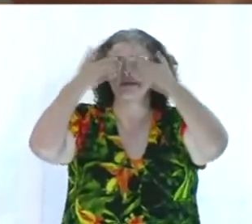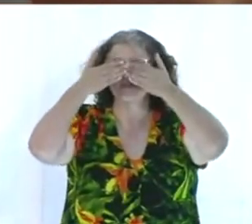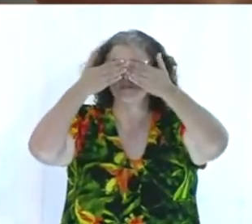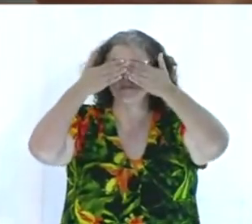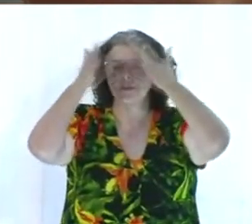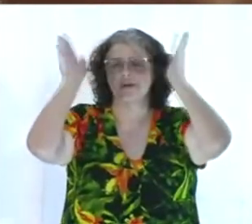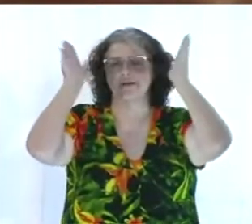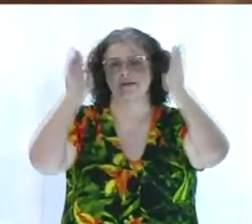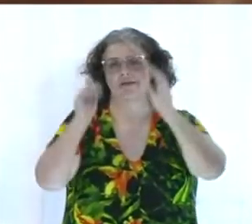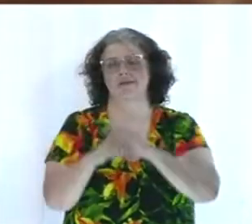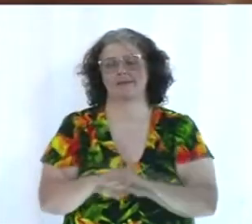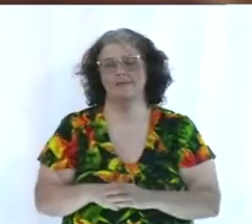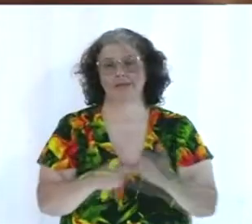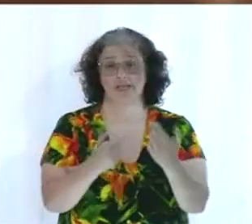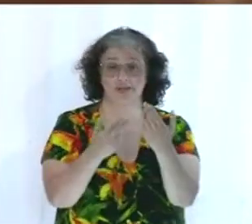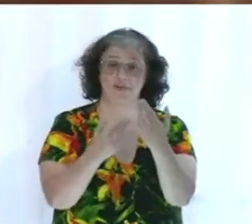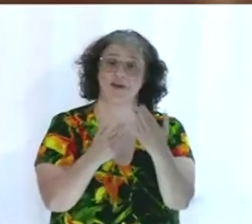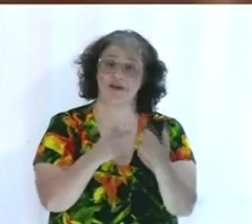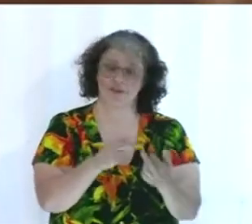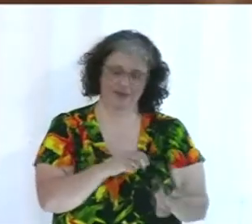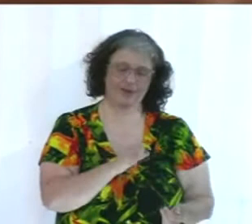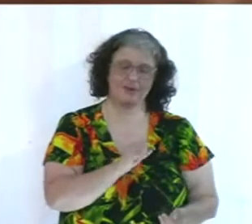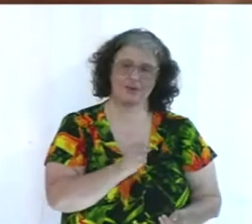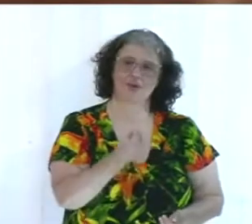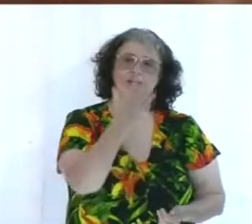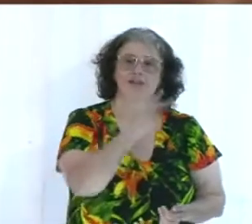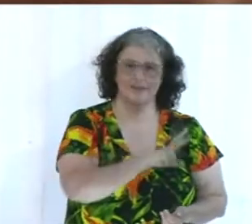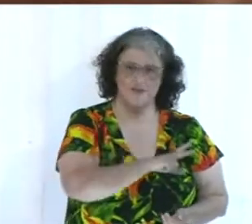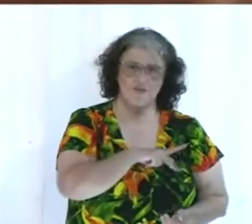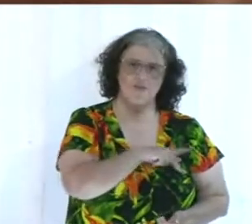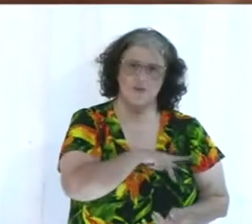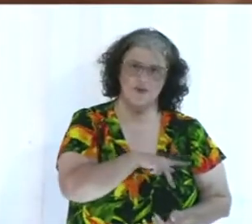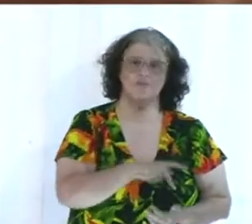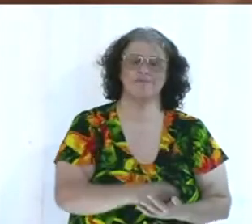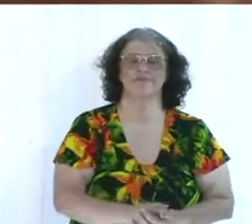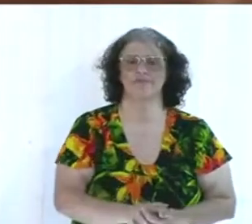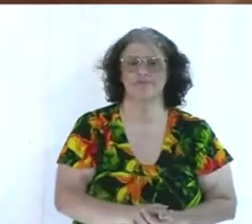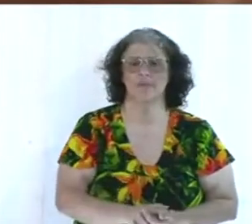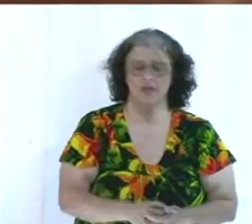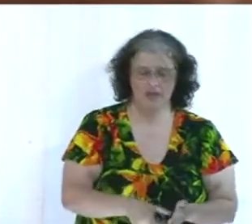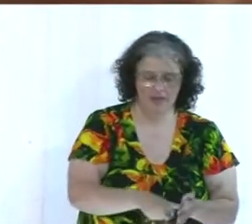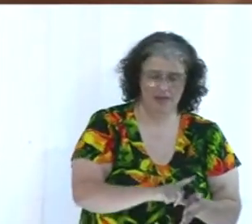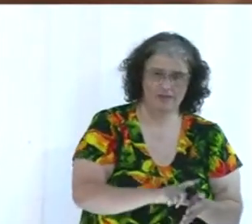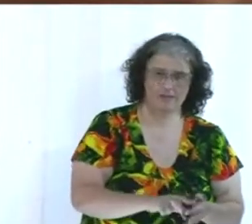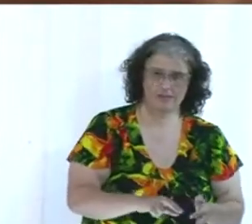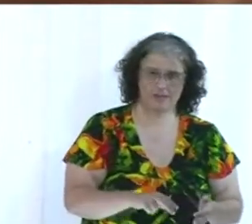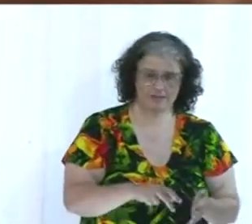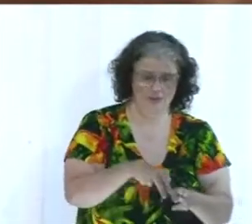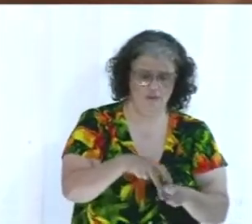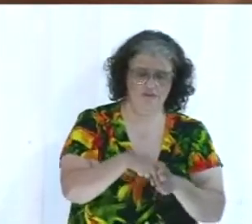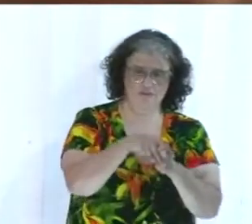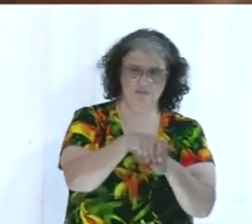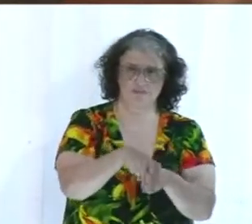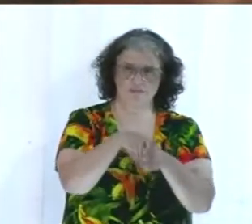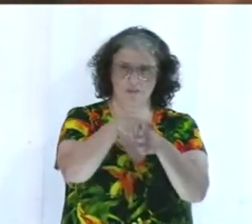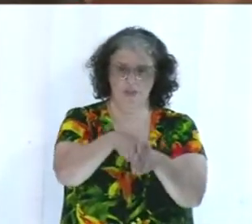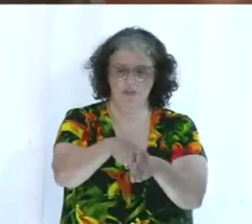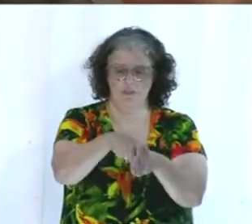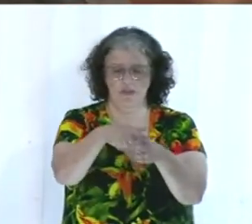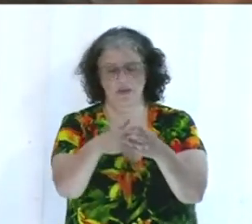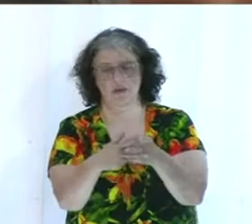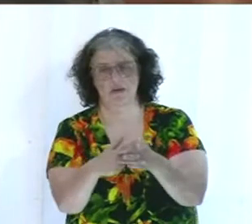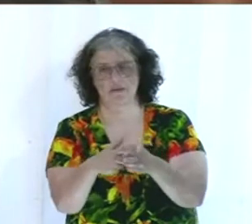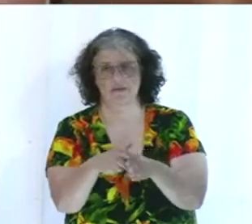com Saulo de Tarso no caminho de Damasco. Primeiro ele fica sem enxergar, para quando seus olhos fossem novamente abertos, ele